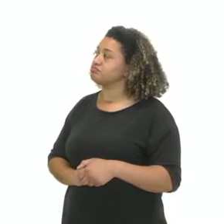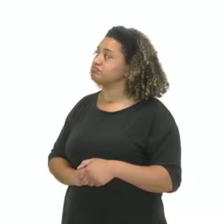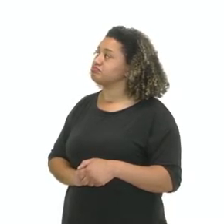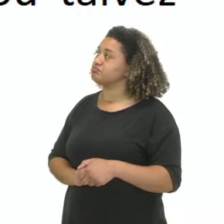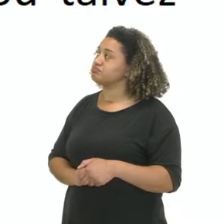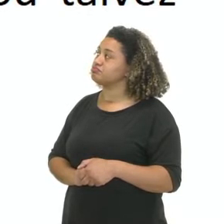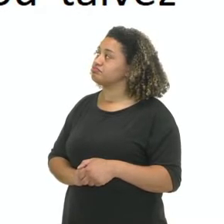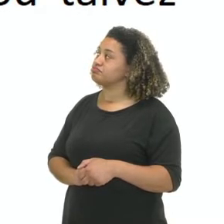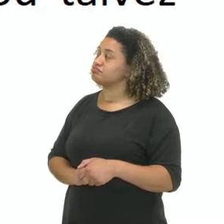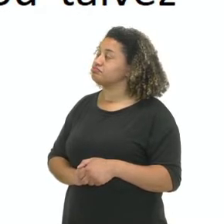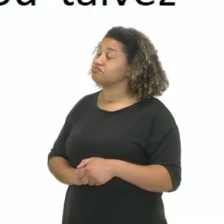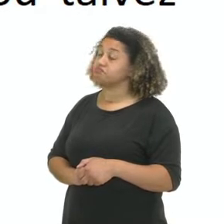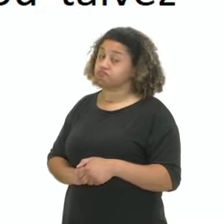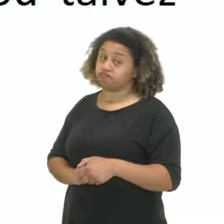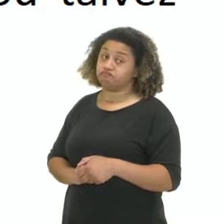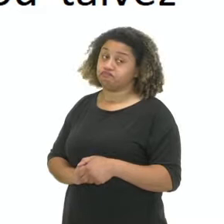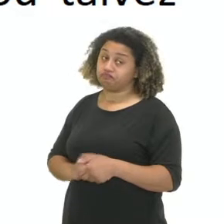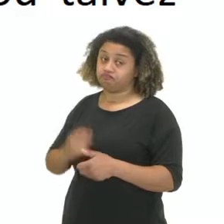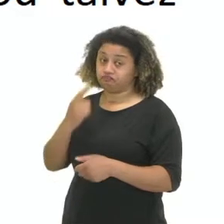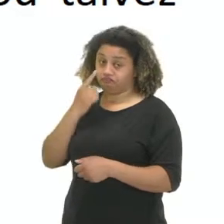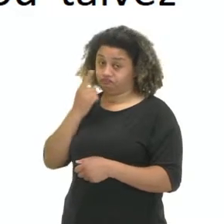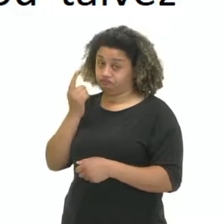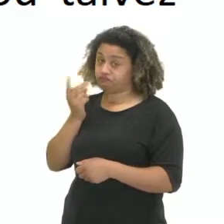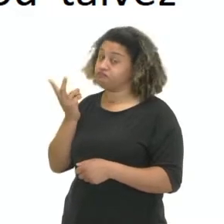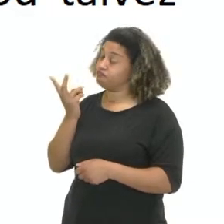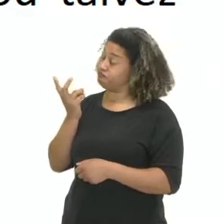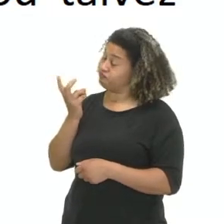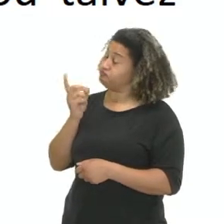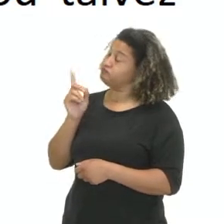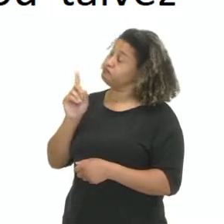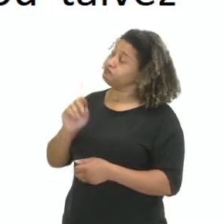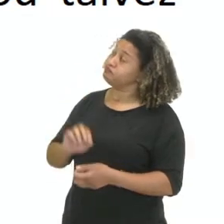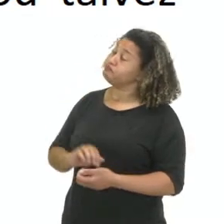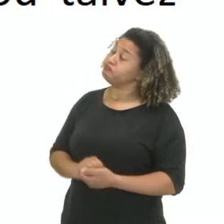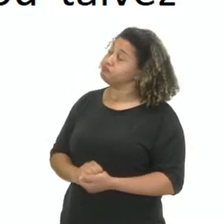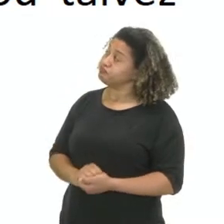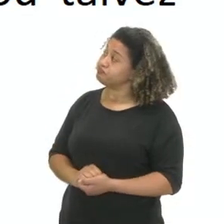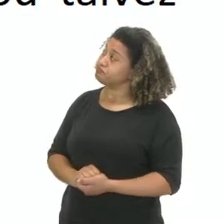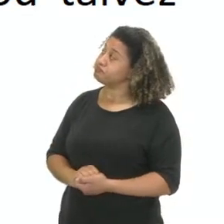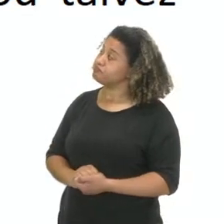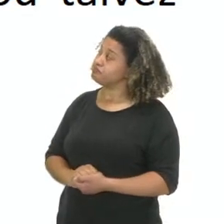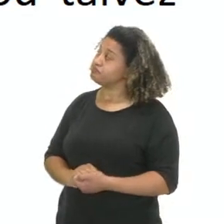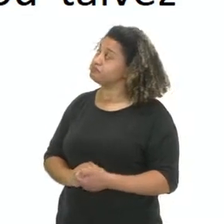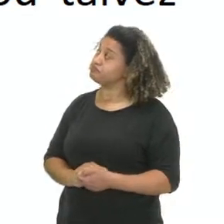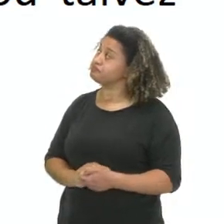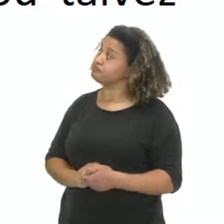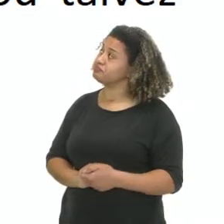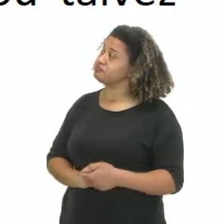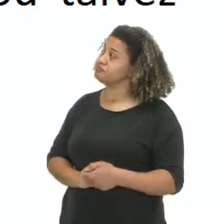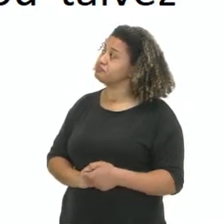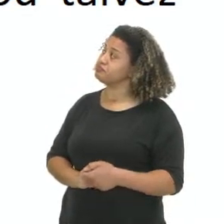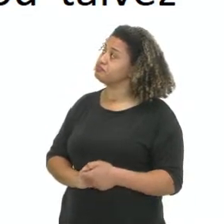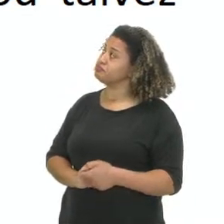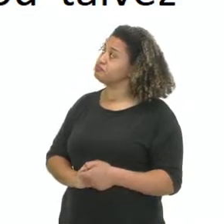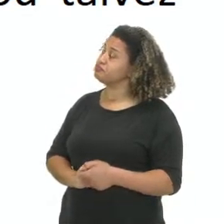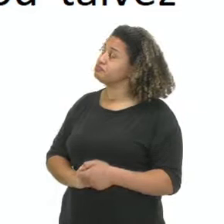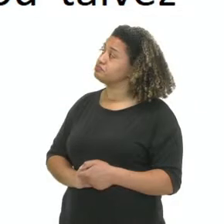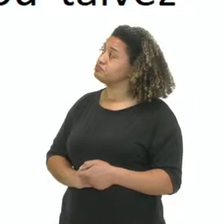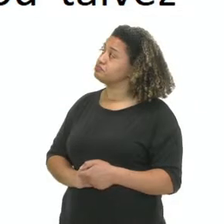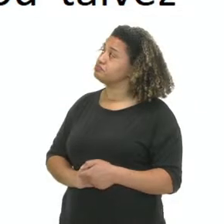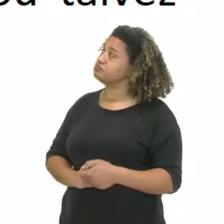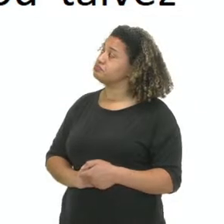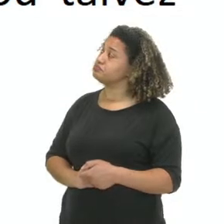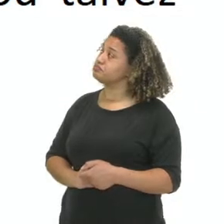autor defunto. Ao verme que primeiro roeu as frias carnes do meu cadáver, dedico